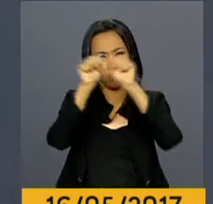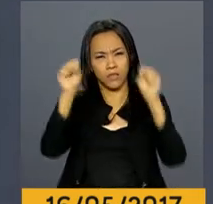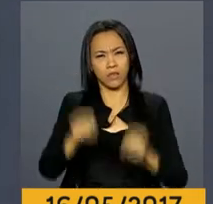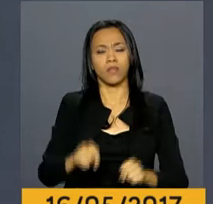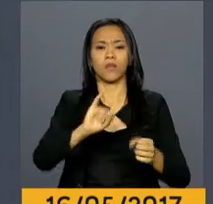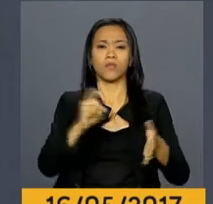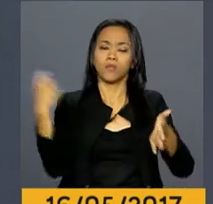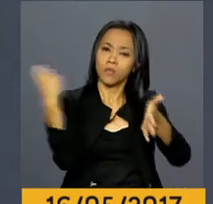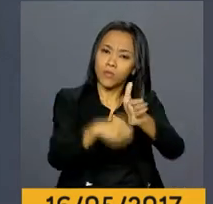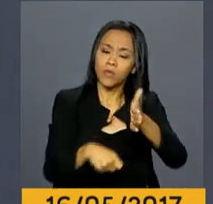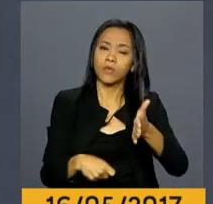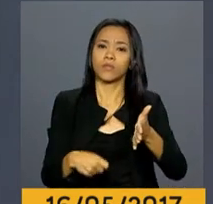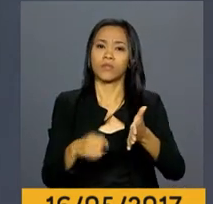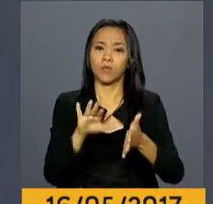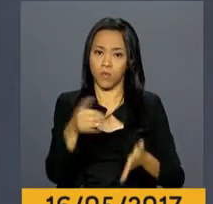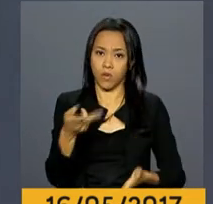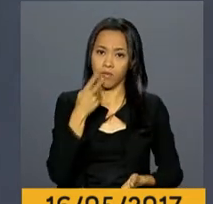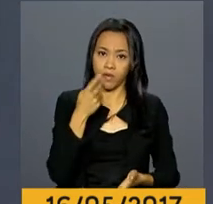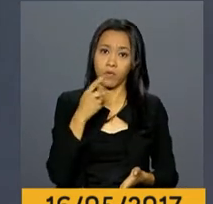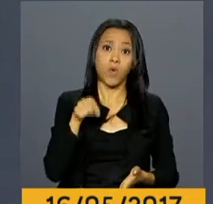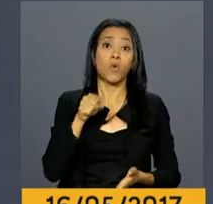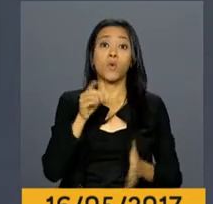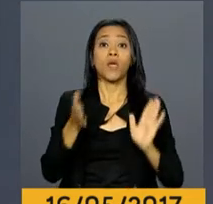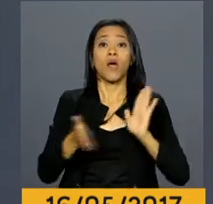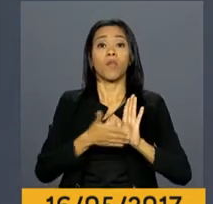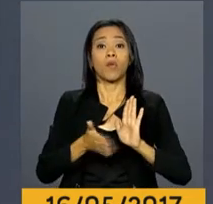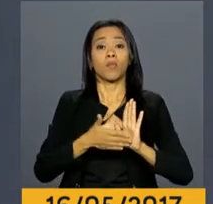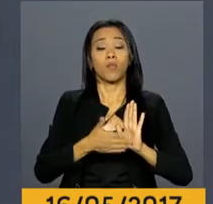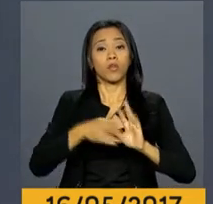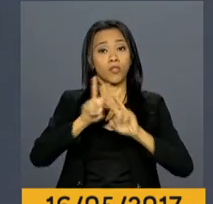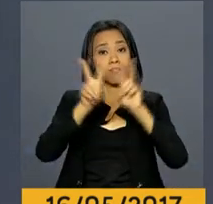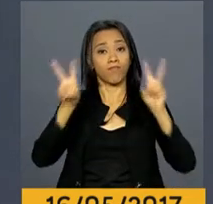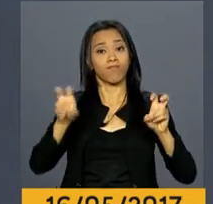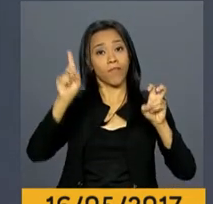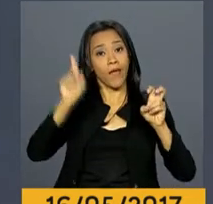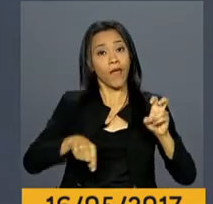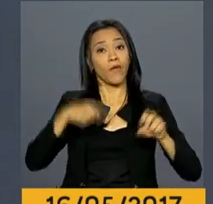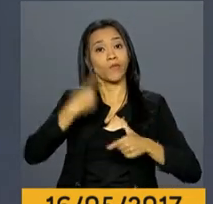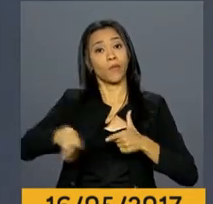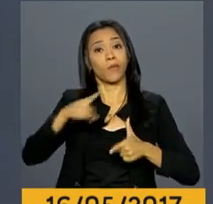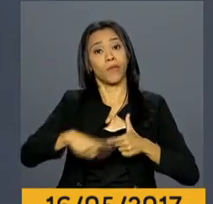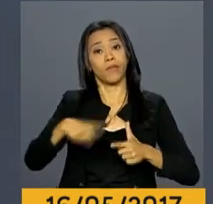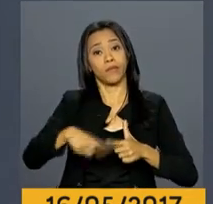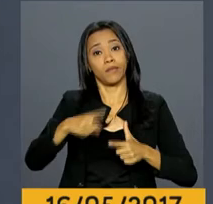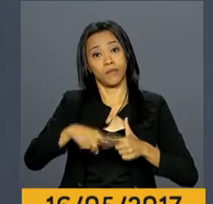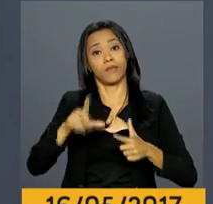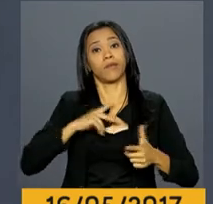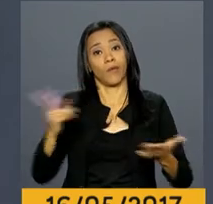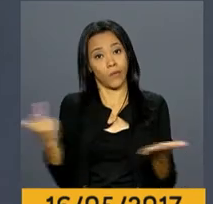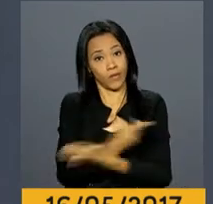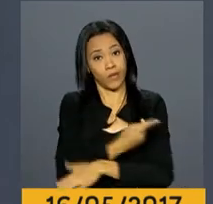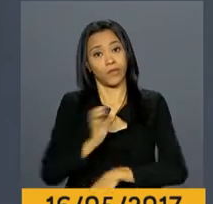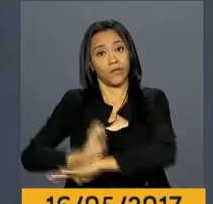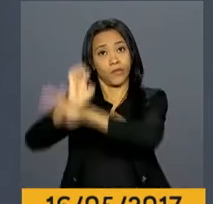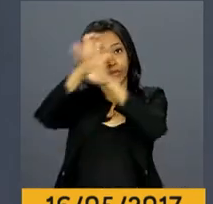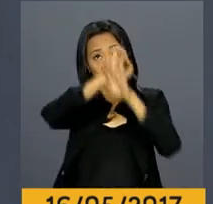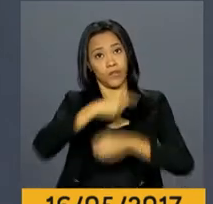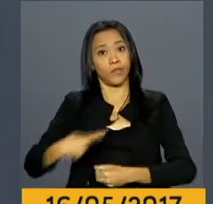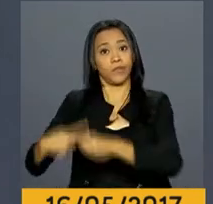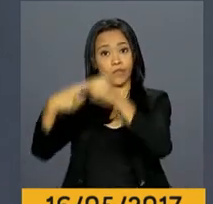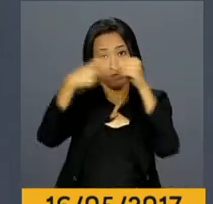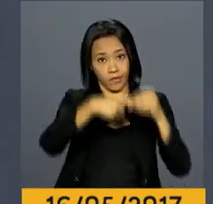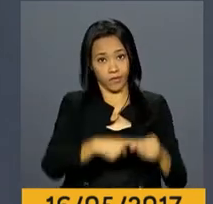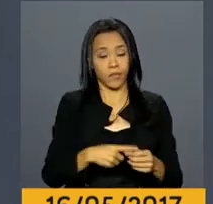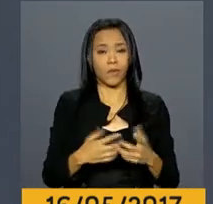reforma do sistema tributário, o que está na pauta é exatamente o problema federativo. Não é? Você quando fala, aliás,